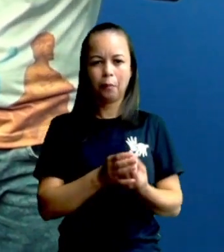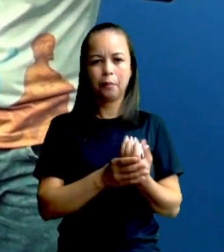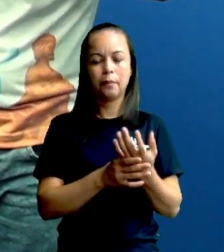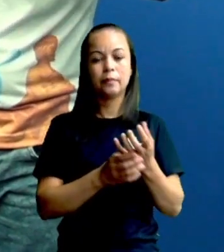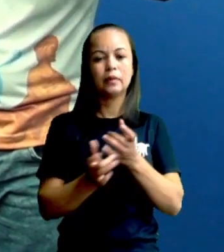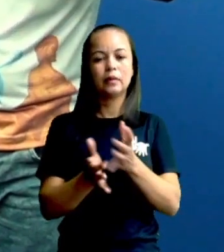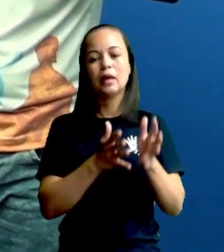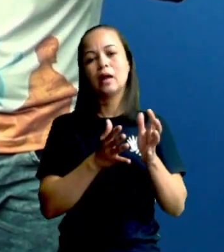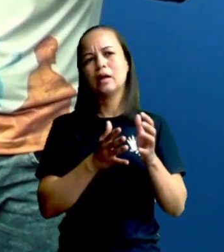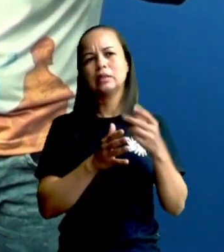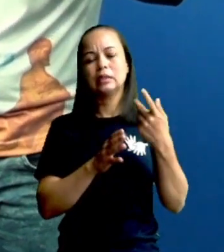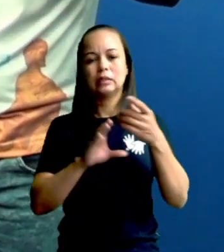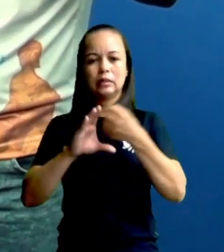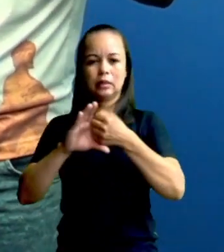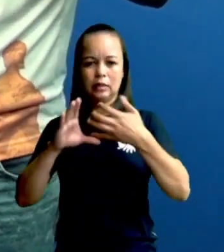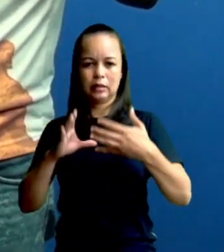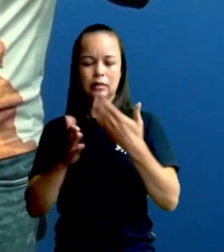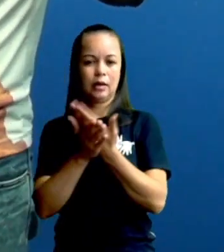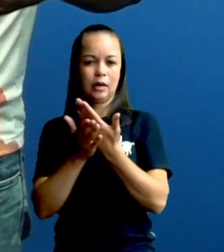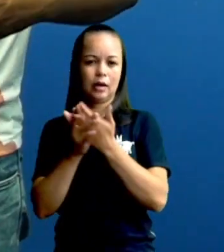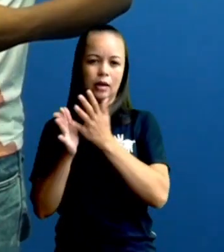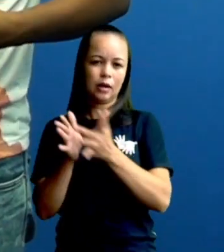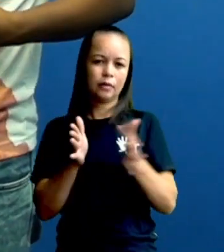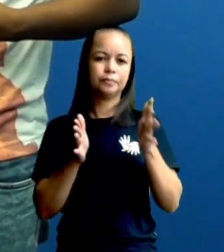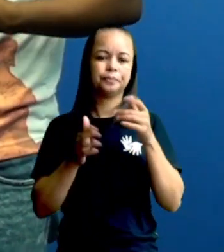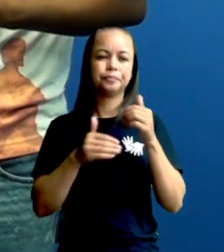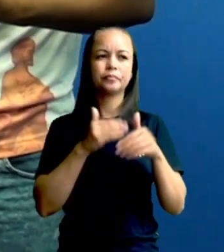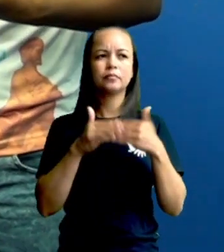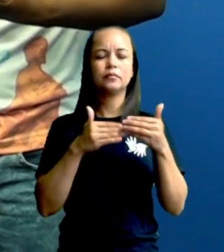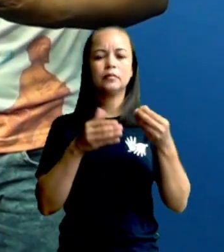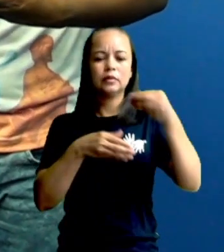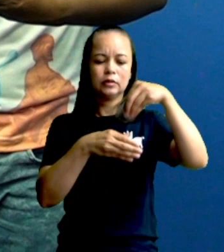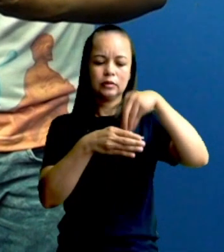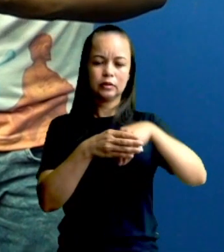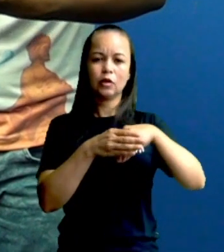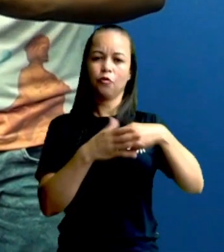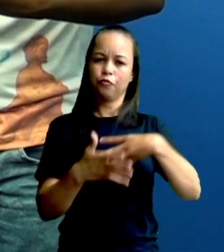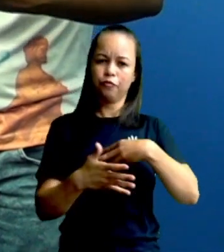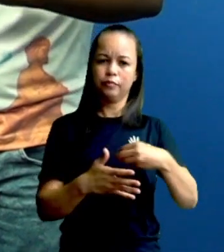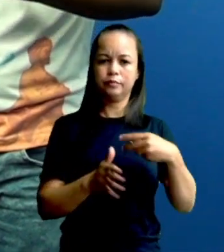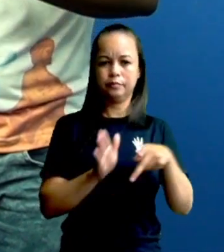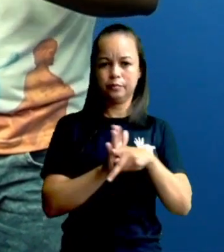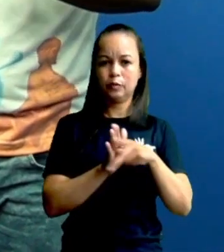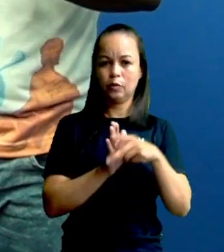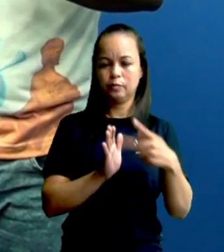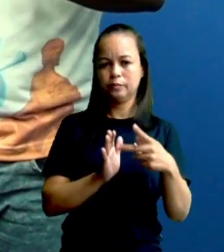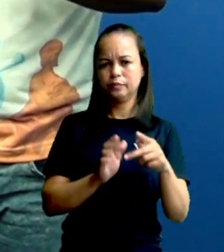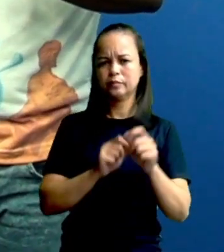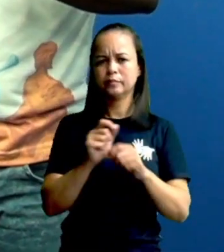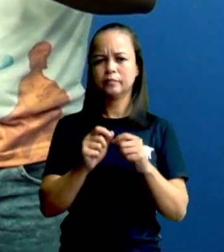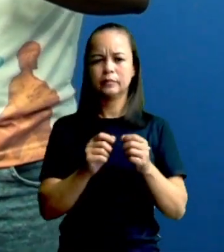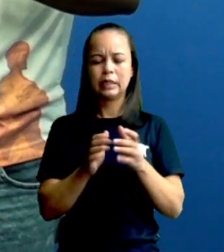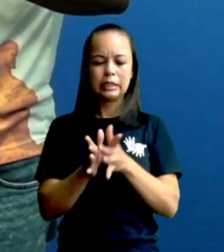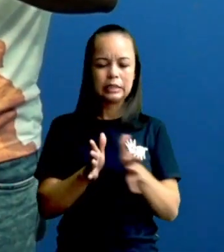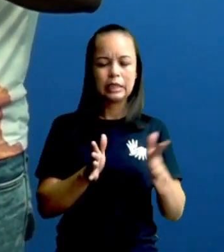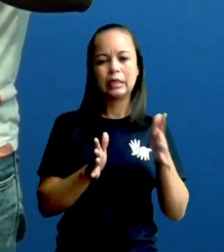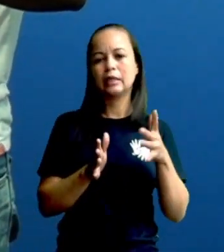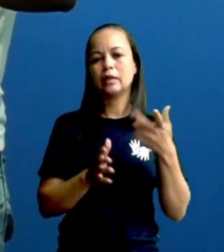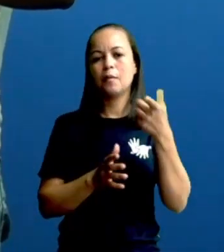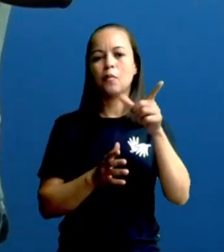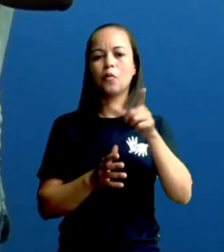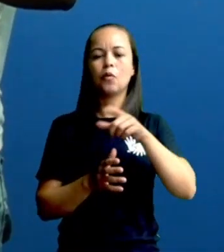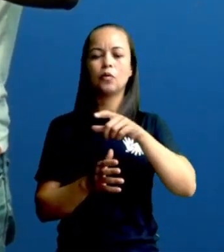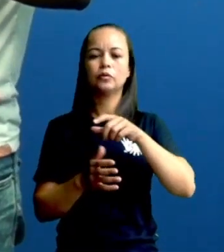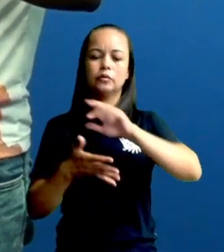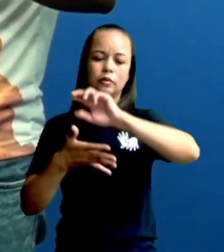aulas, que essa característica de pôr ovos, ou de gerar o filhote dentro de si, foi também seguida por outras espécies,